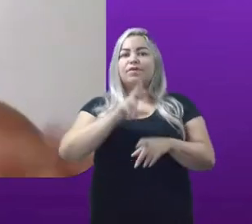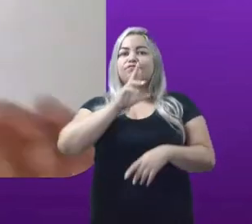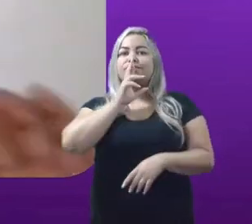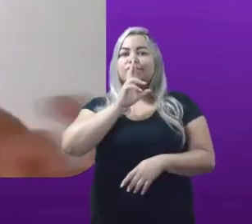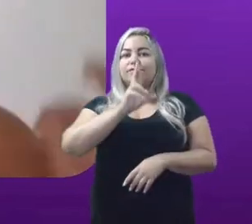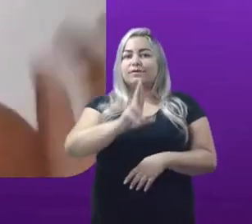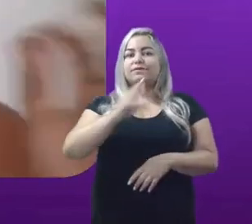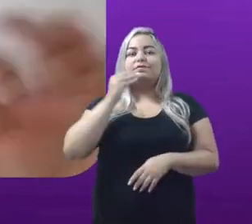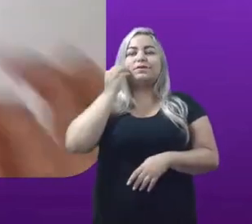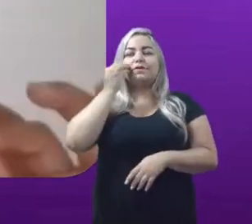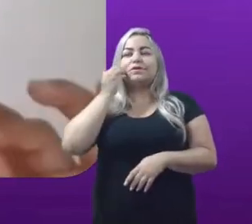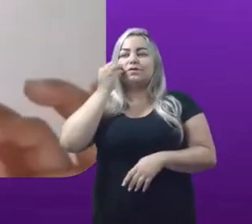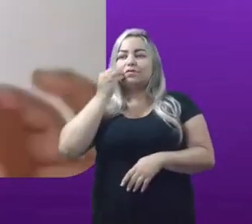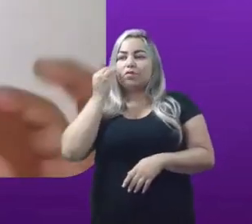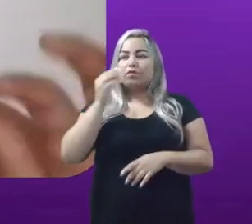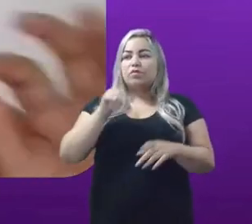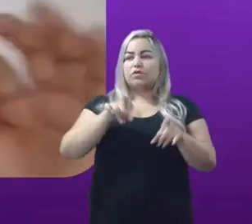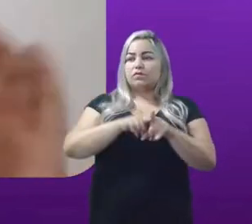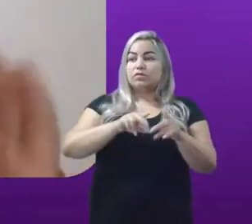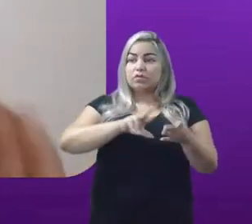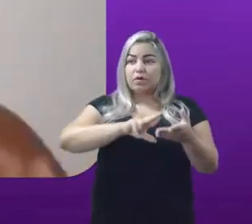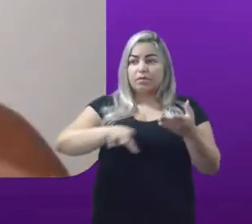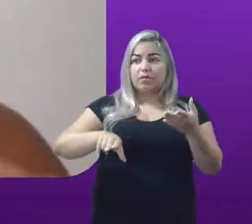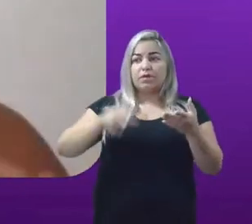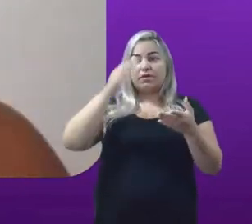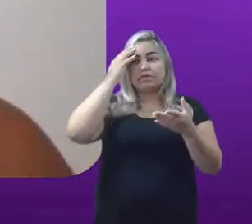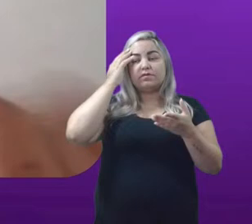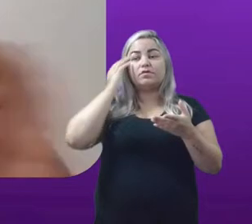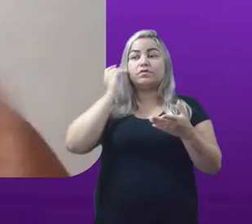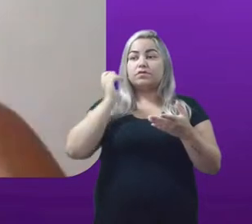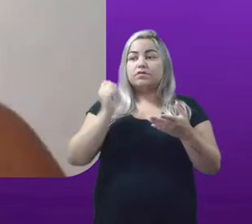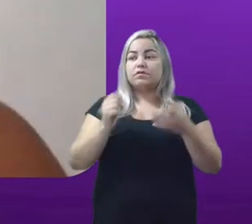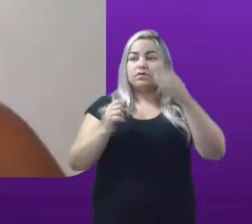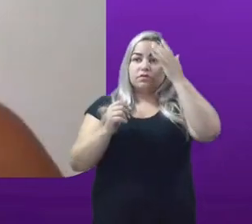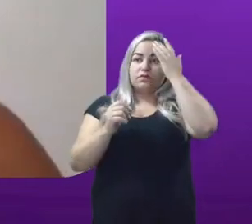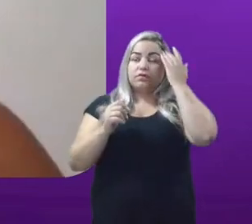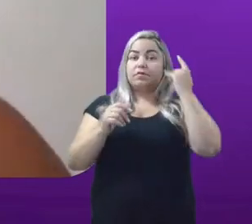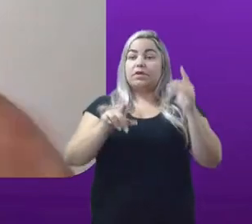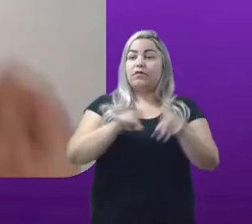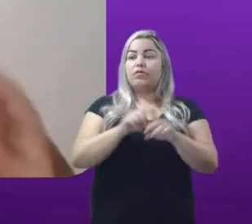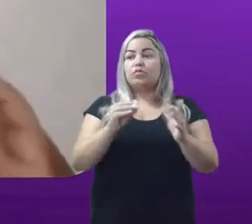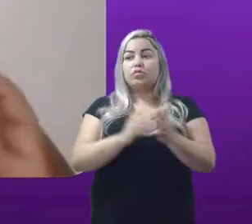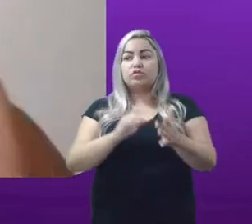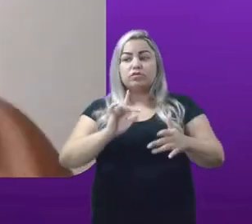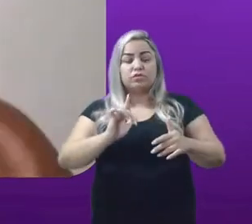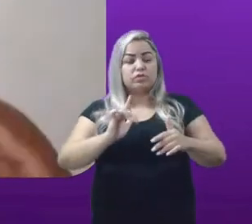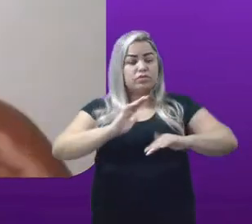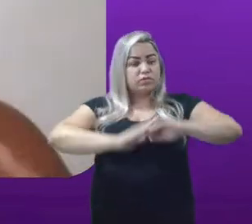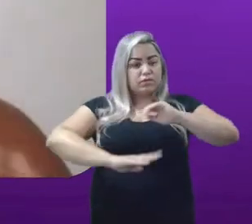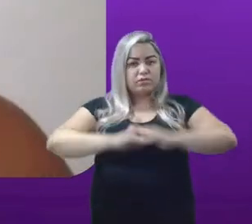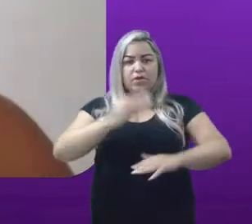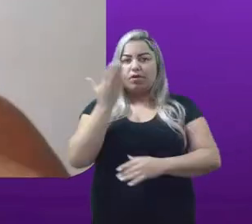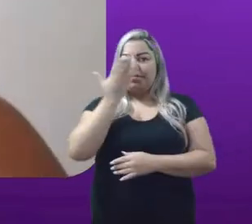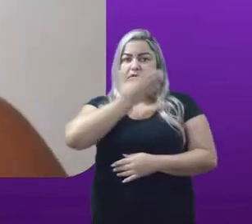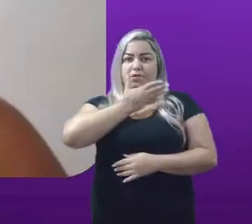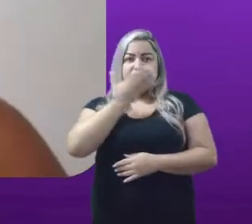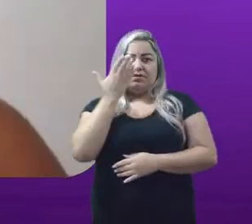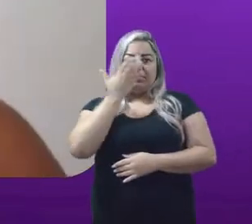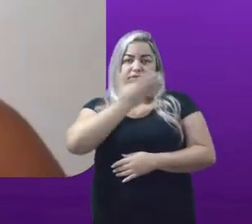da experiência de expoliação, expropriação, desqualificação, invisibilização